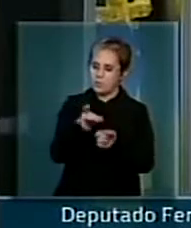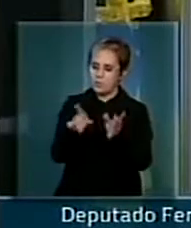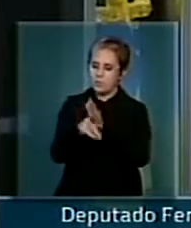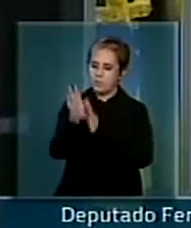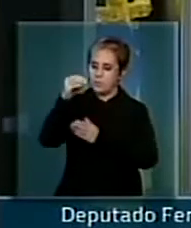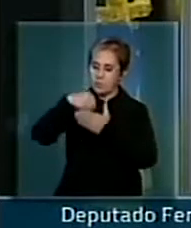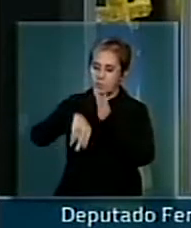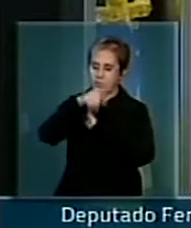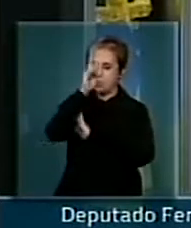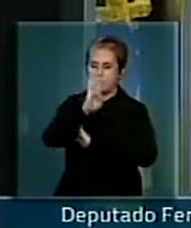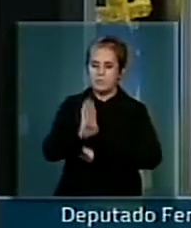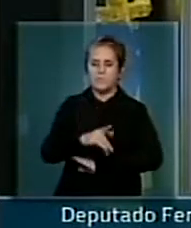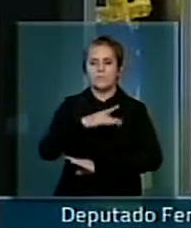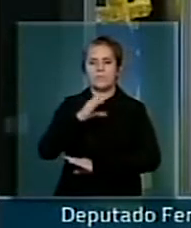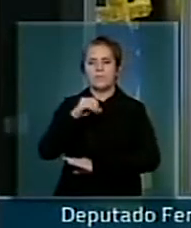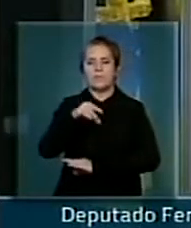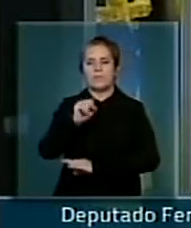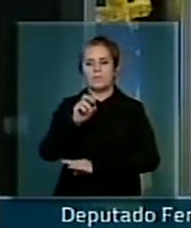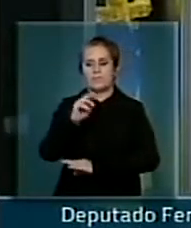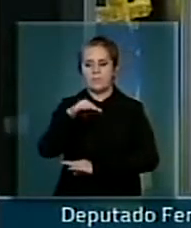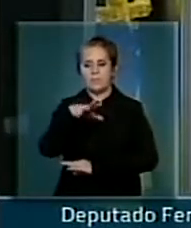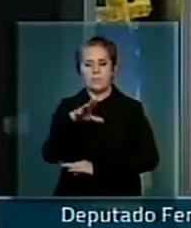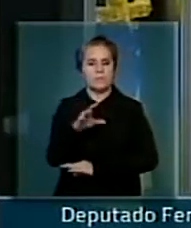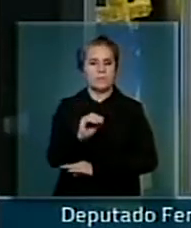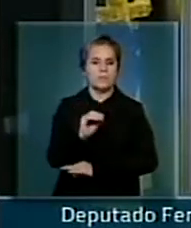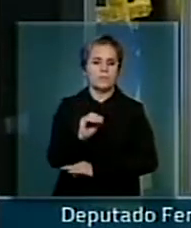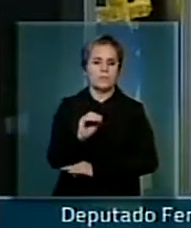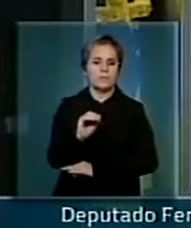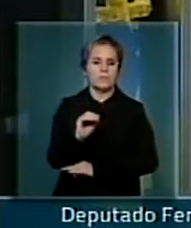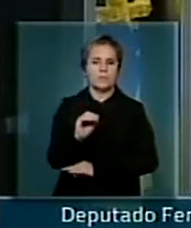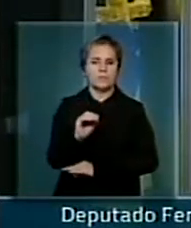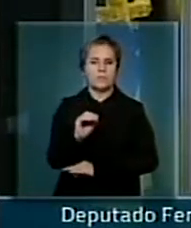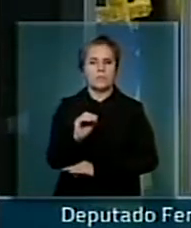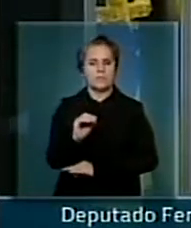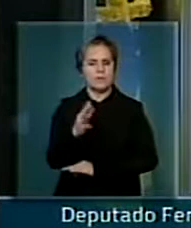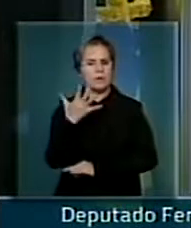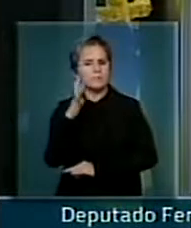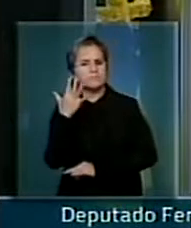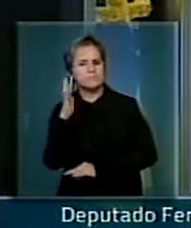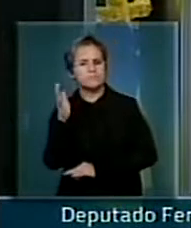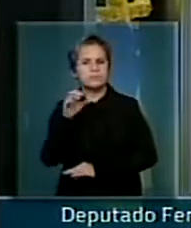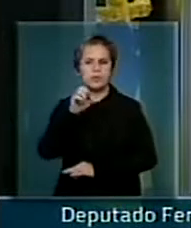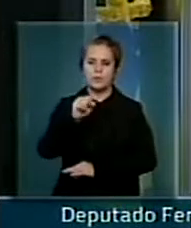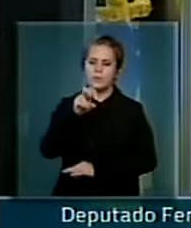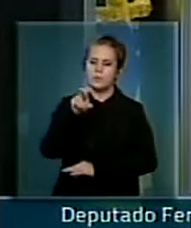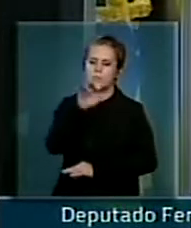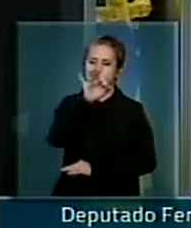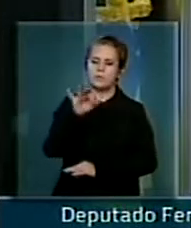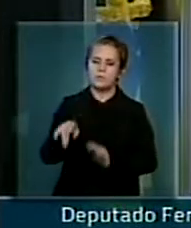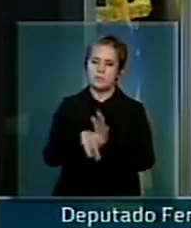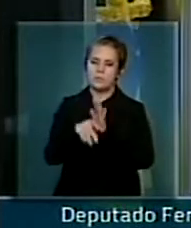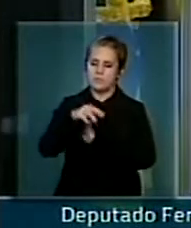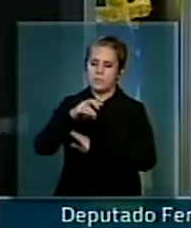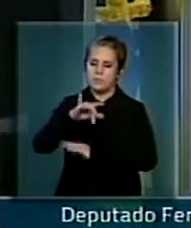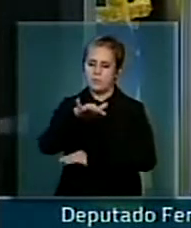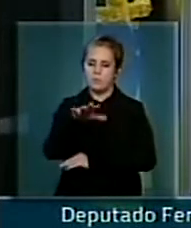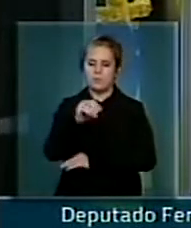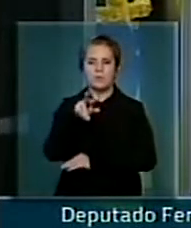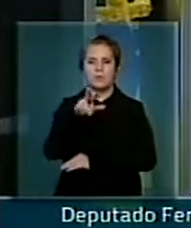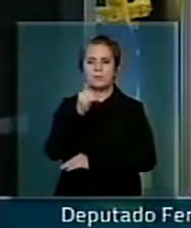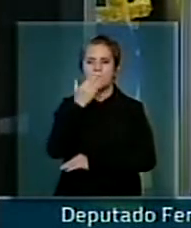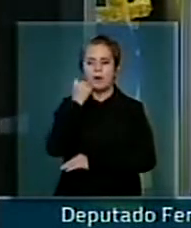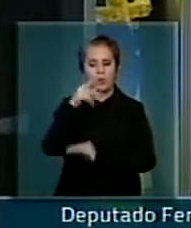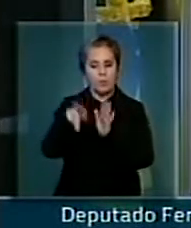Será o grande destino da nossa produção. Estimada que 85% do milho será